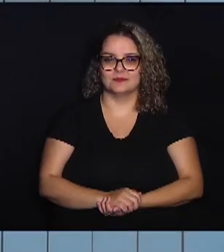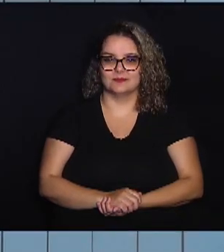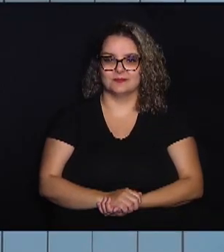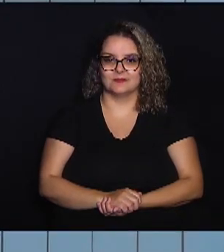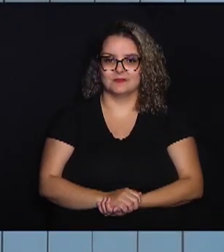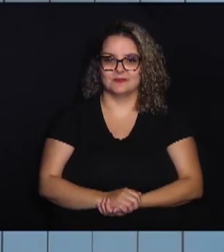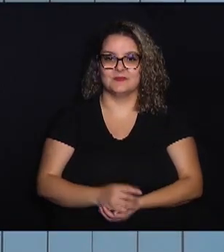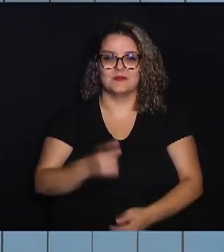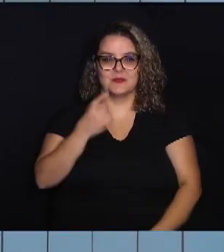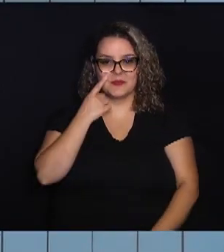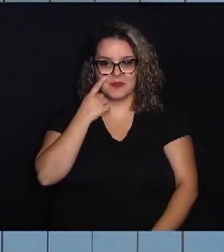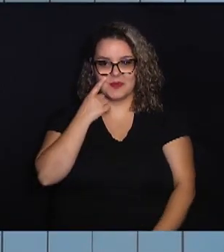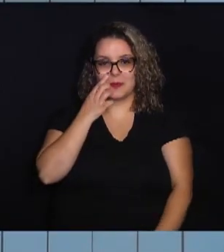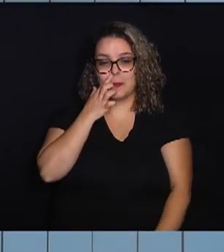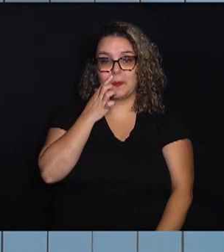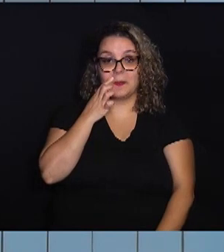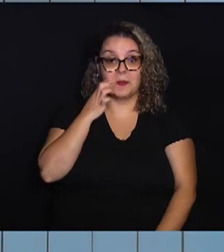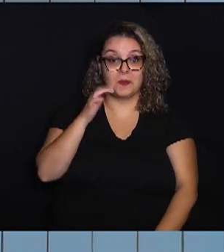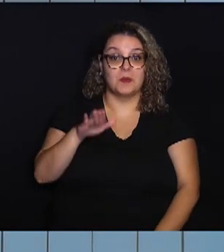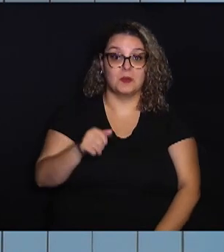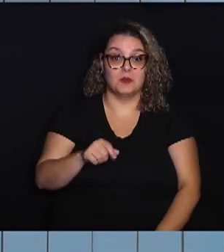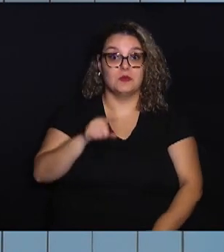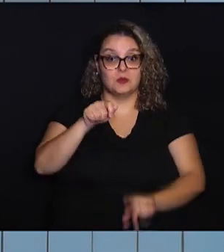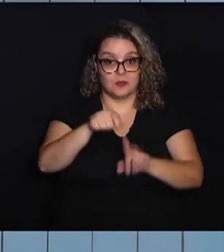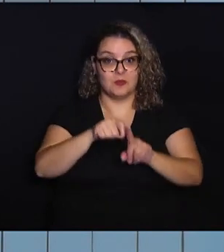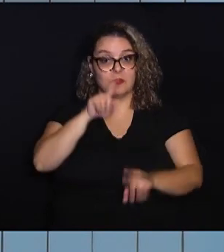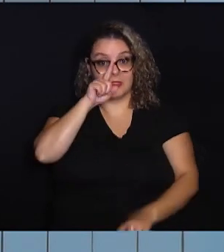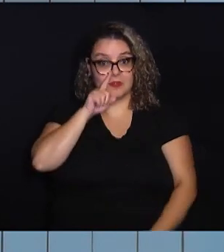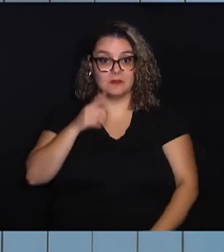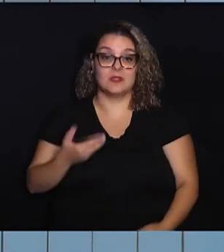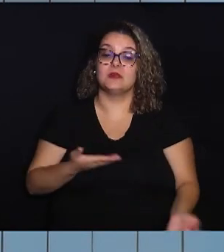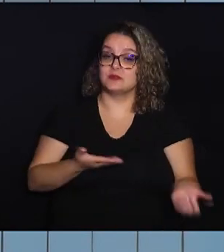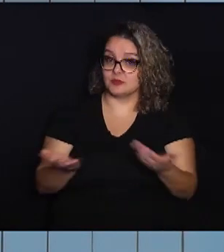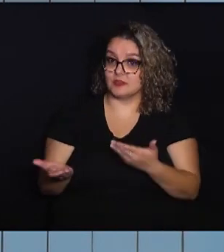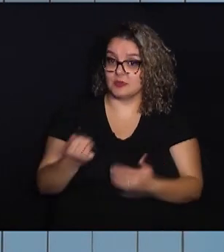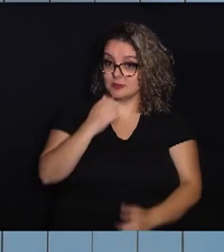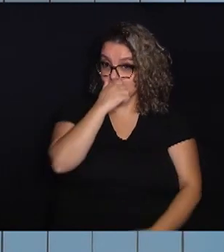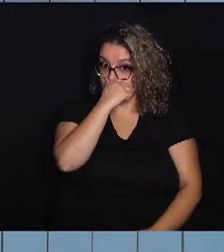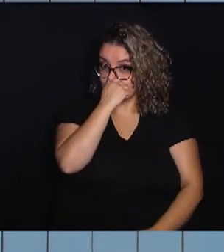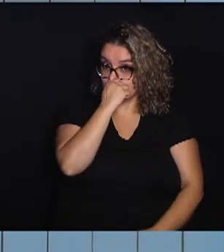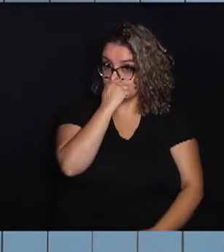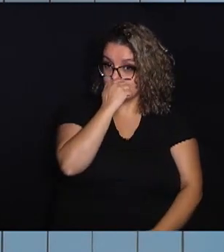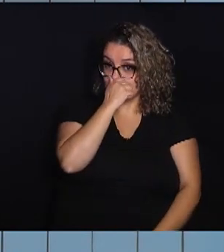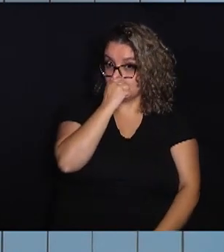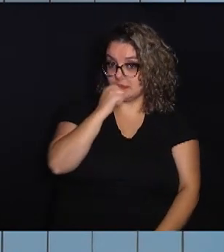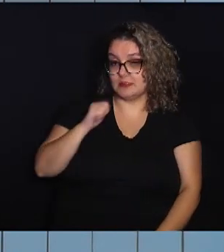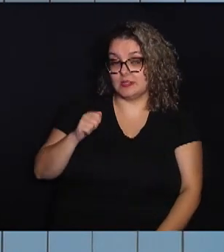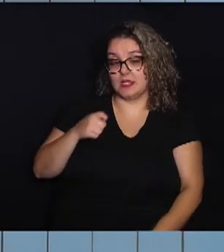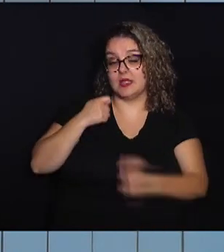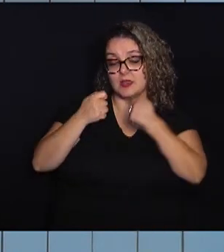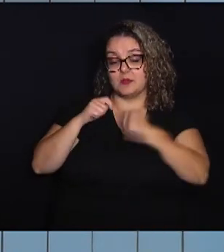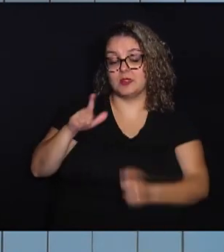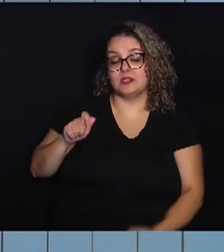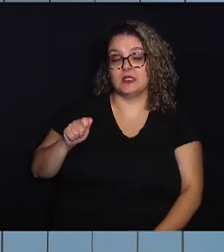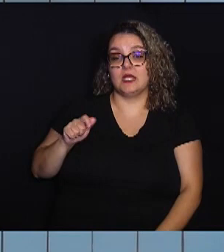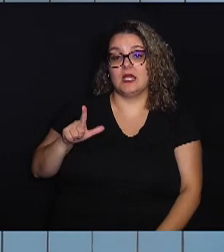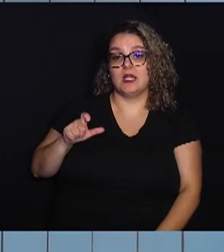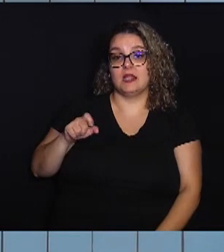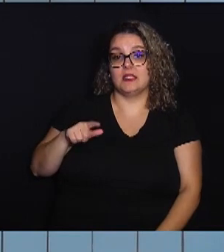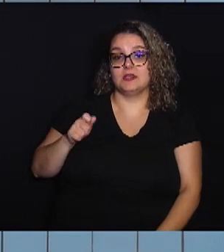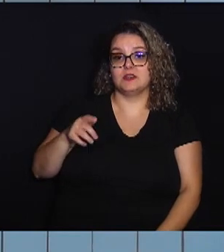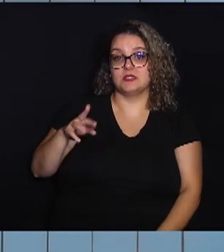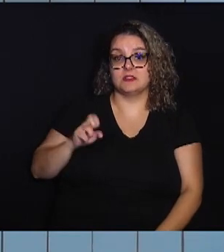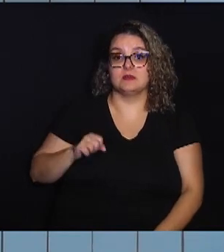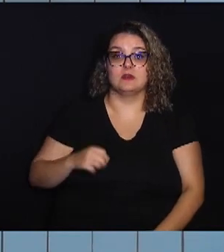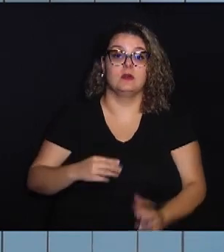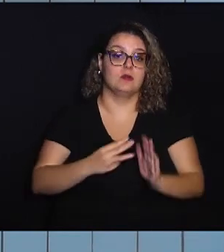Olha, a gente chamou a reportagem do Maio Amarelo, mas a que entrou aí foi a reportagem da Alexandra Dias sobre o método Braille,